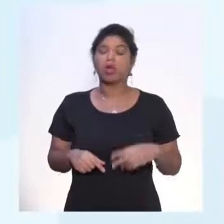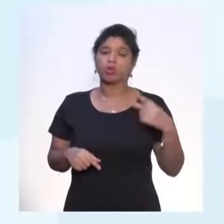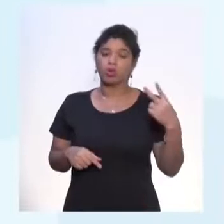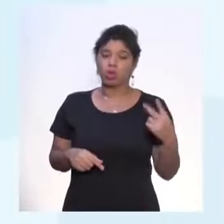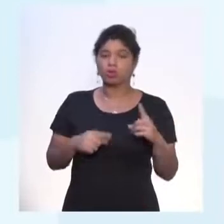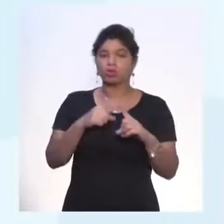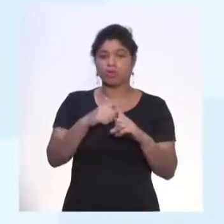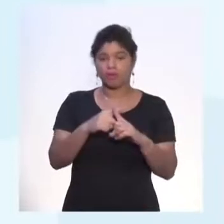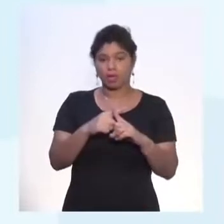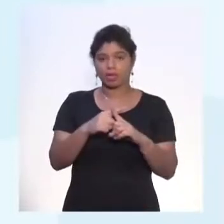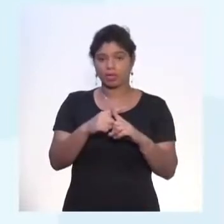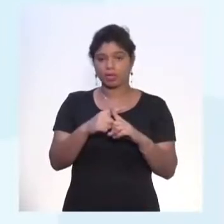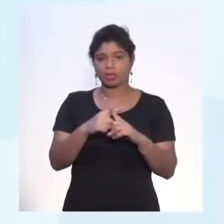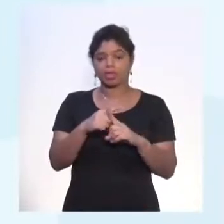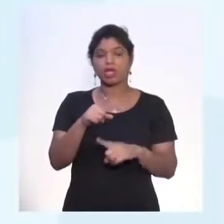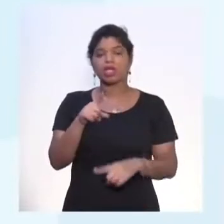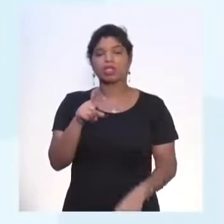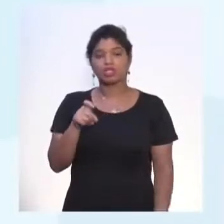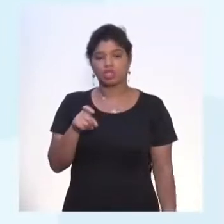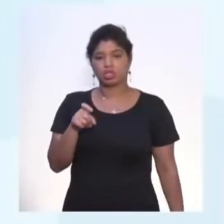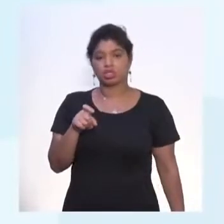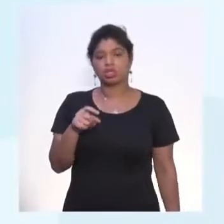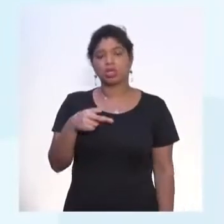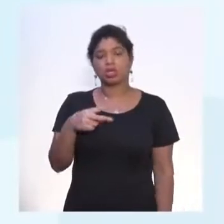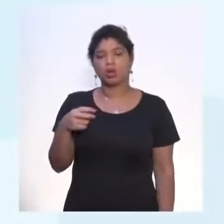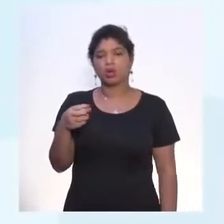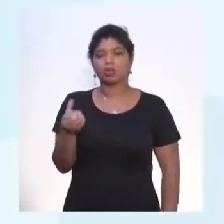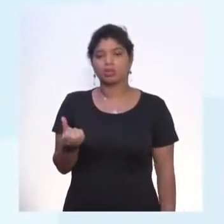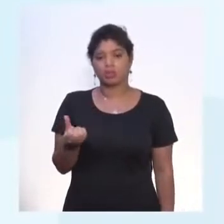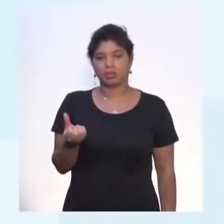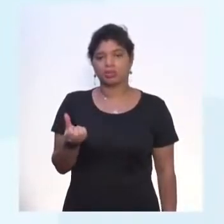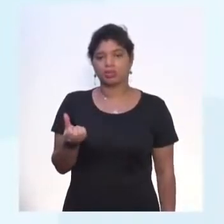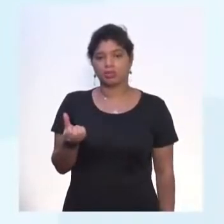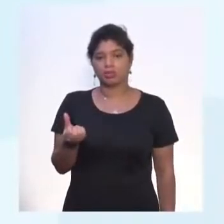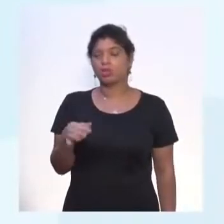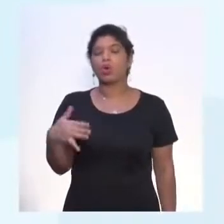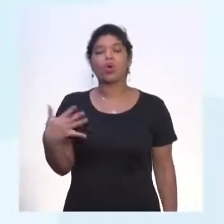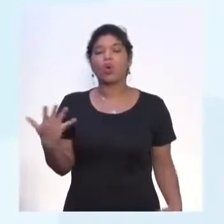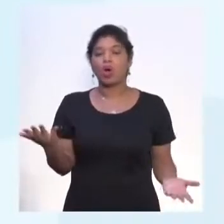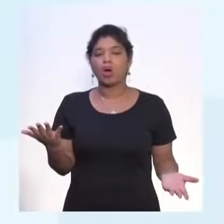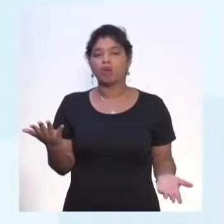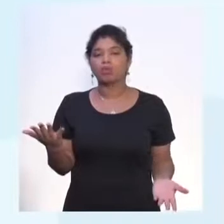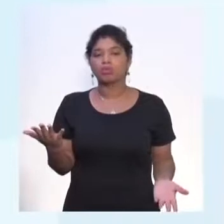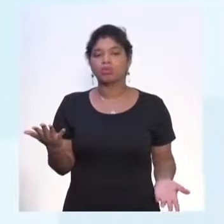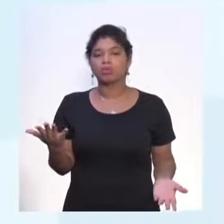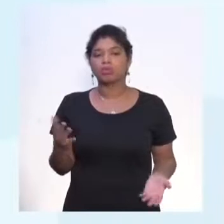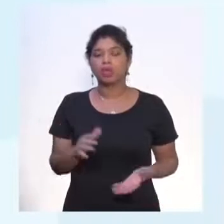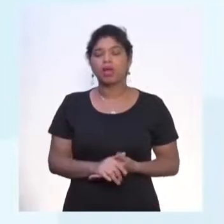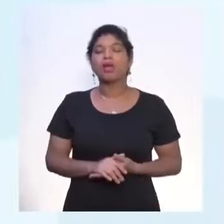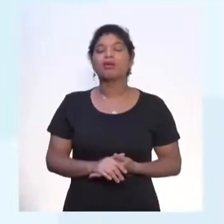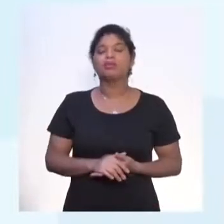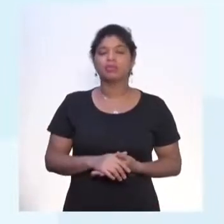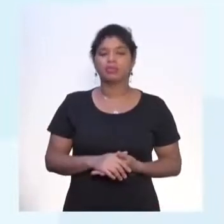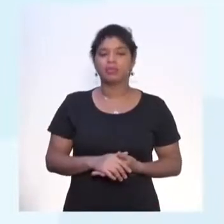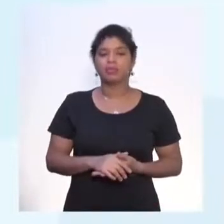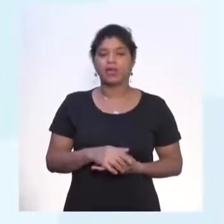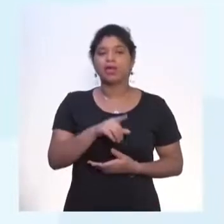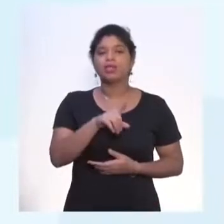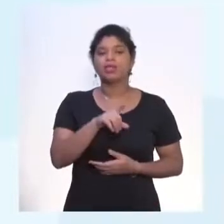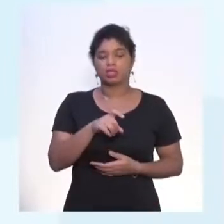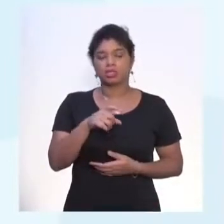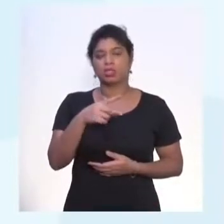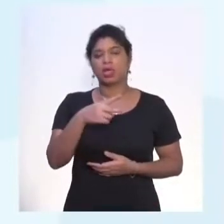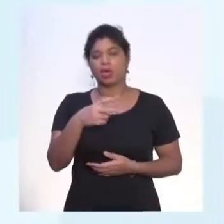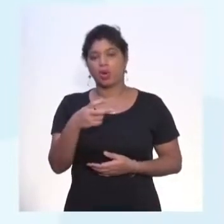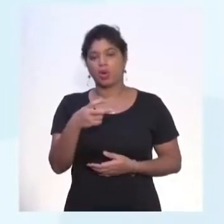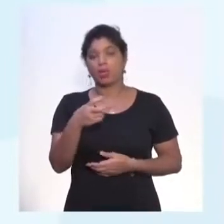igual a 6. Que número multiplicando por 2 daria 6? É a ideia da divisão, né? Sim. Então, eu tenho que